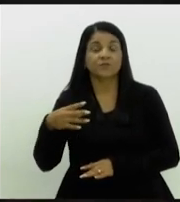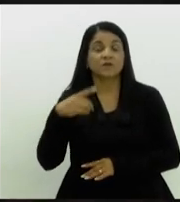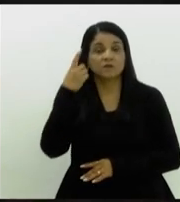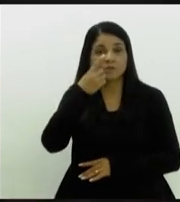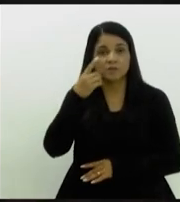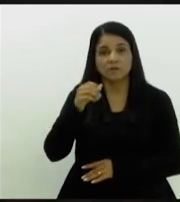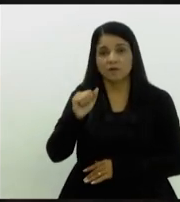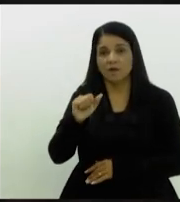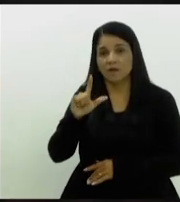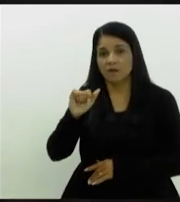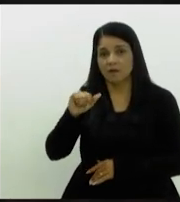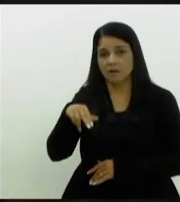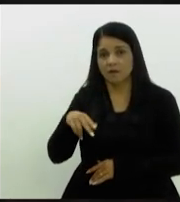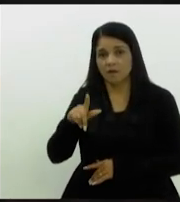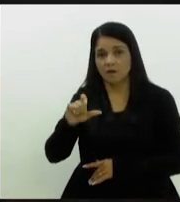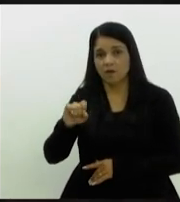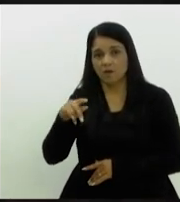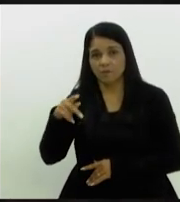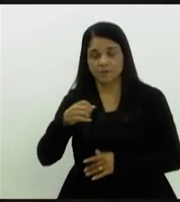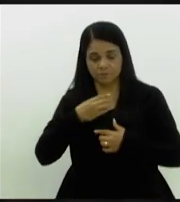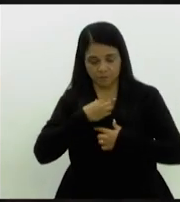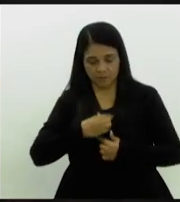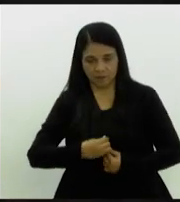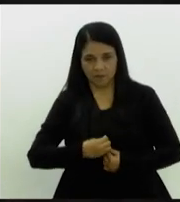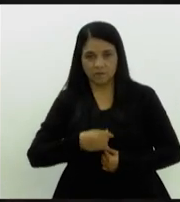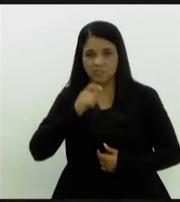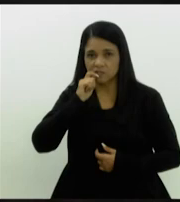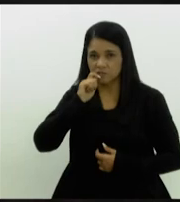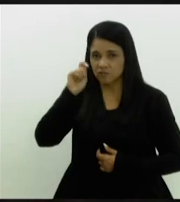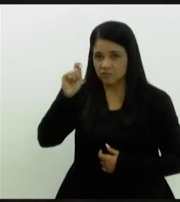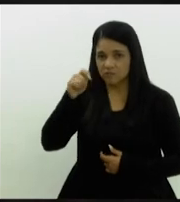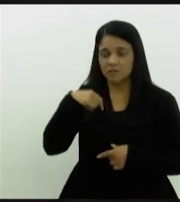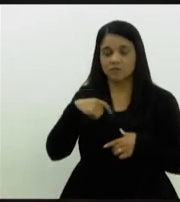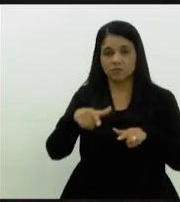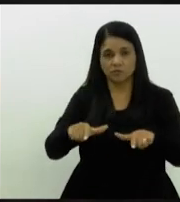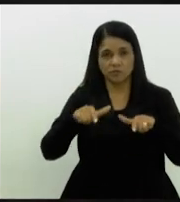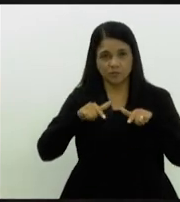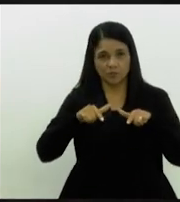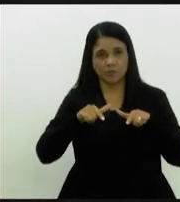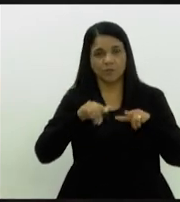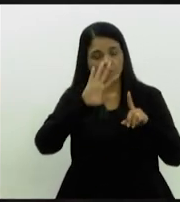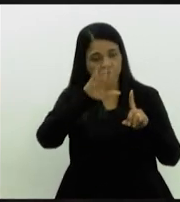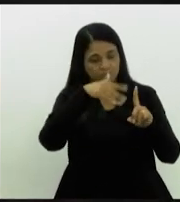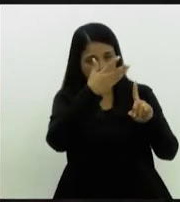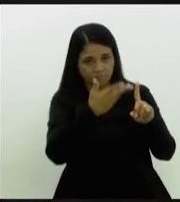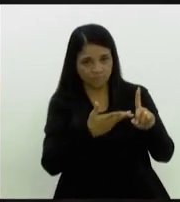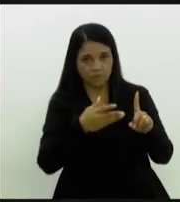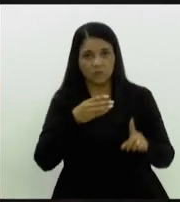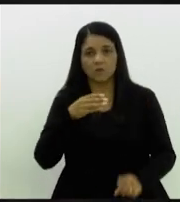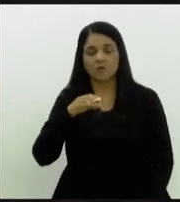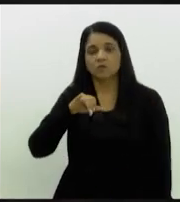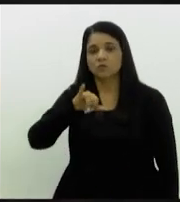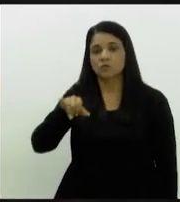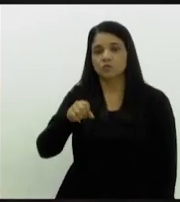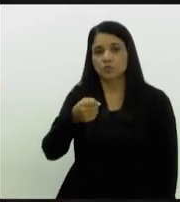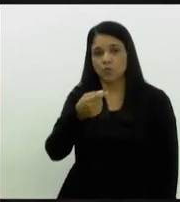Alan Lopes, que concede medalha Tiradentes e o respectivo diploma ao Monsenhor João